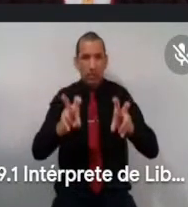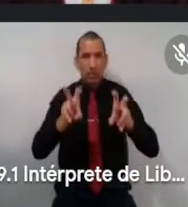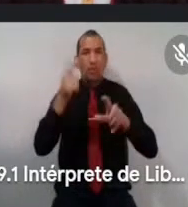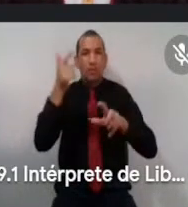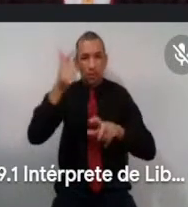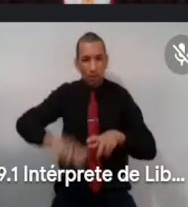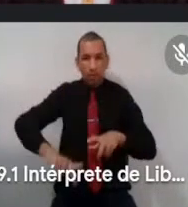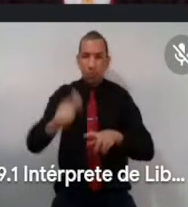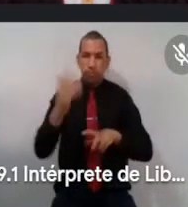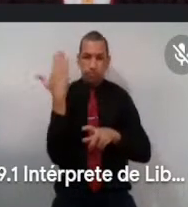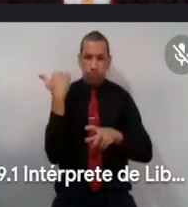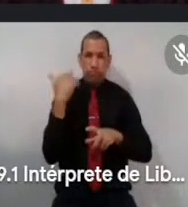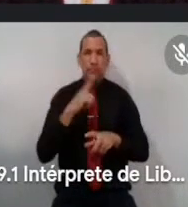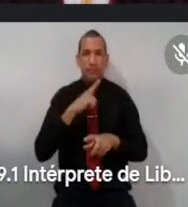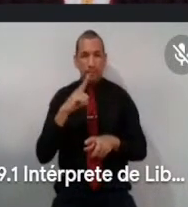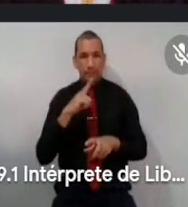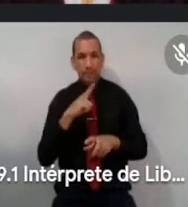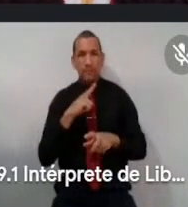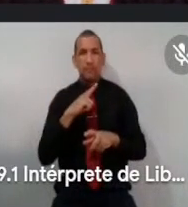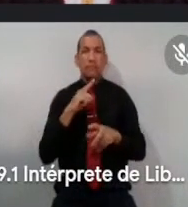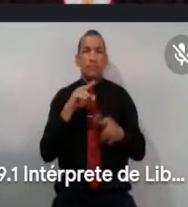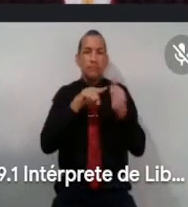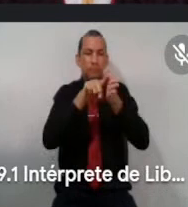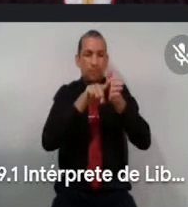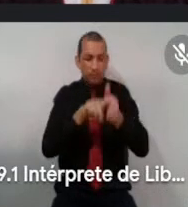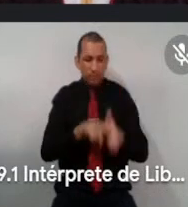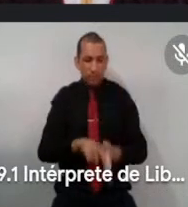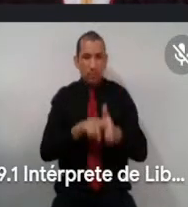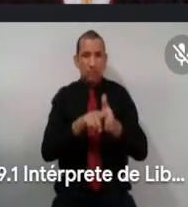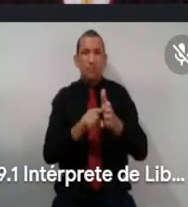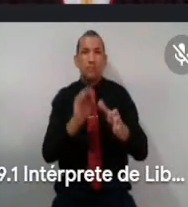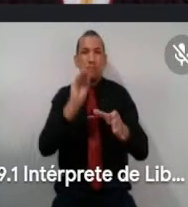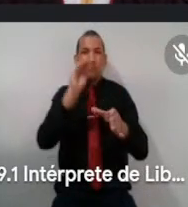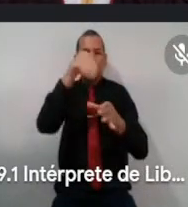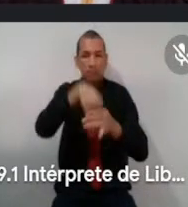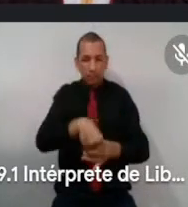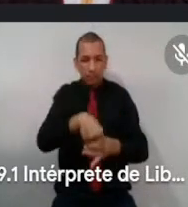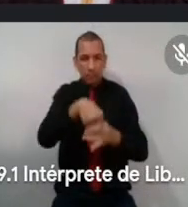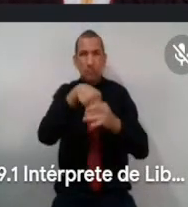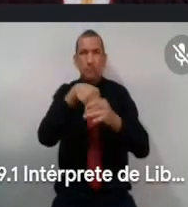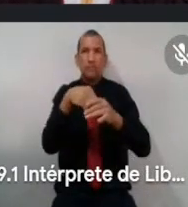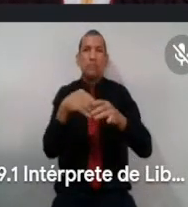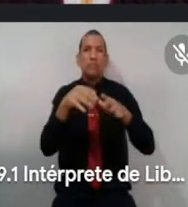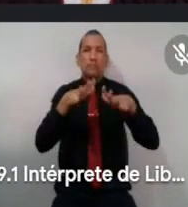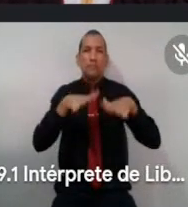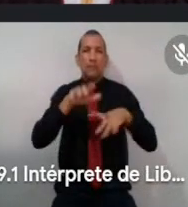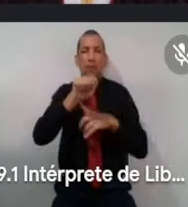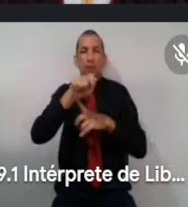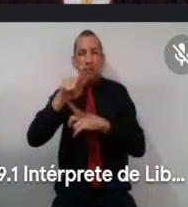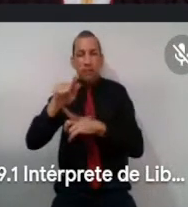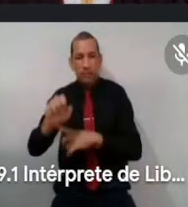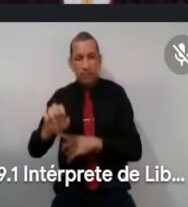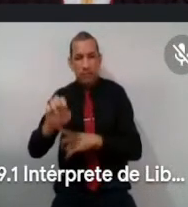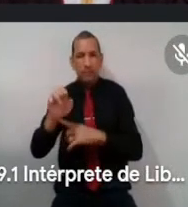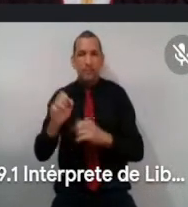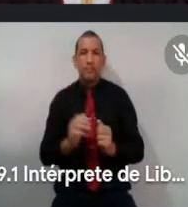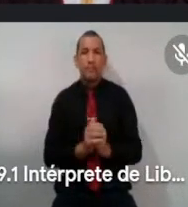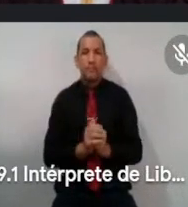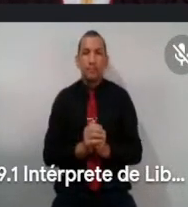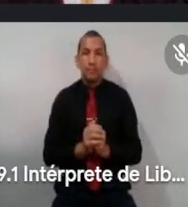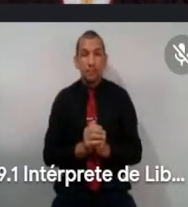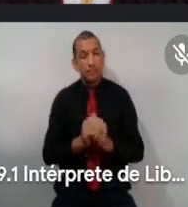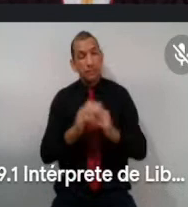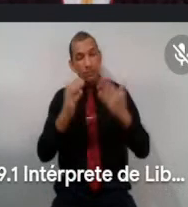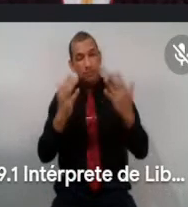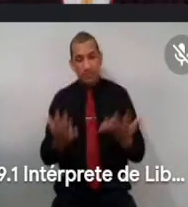e outra oportunidade quando apreciou o recurso Eleitoral na laje e